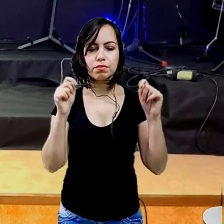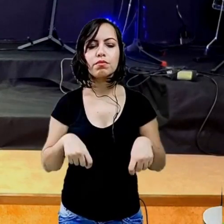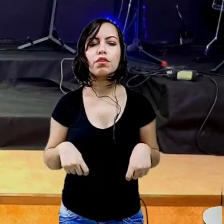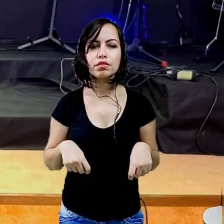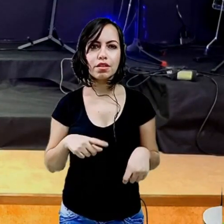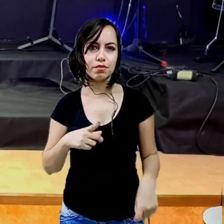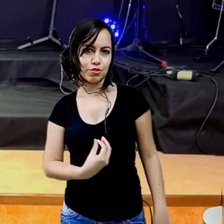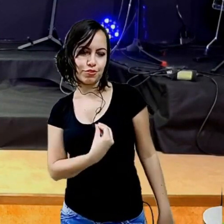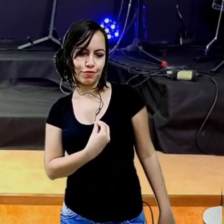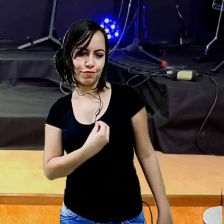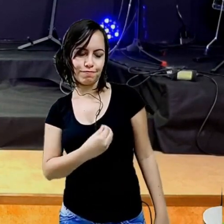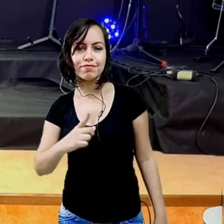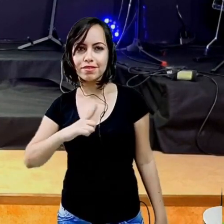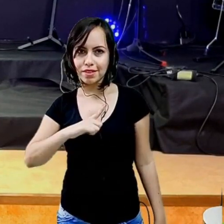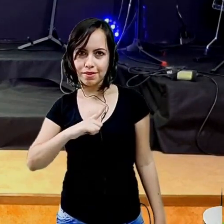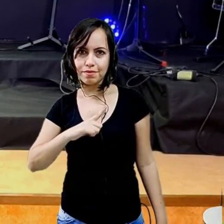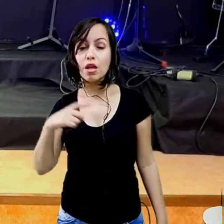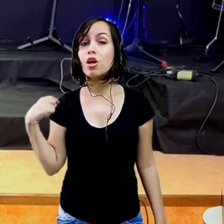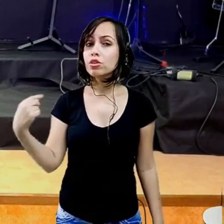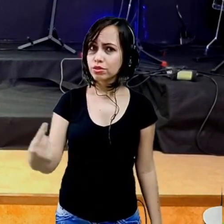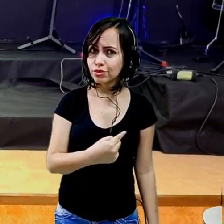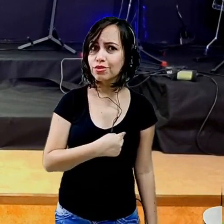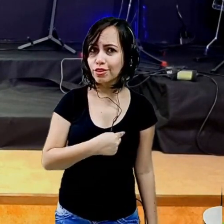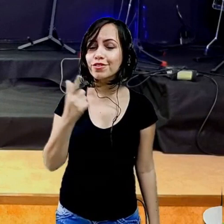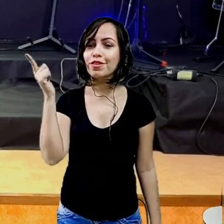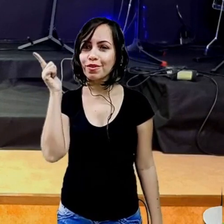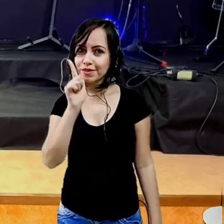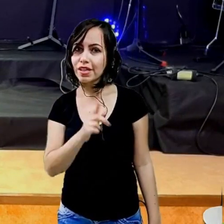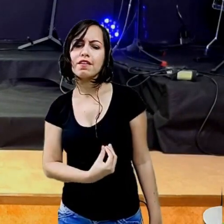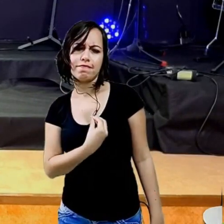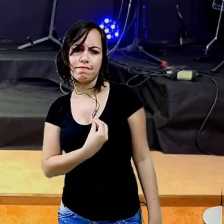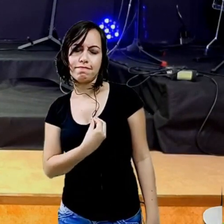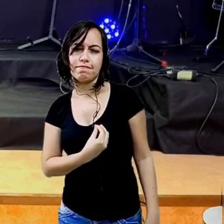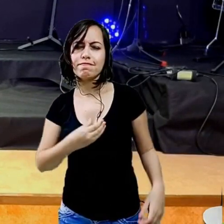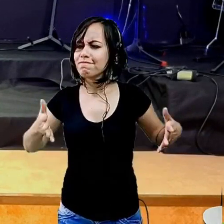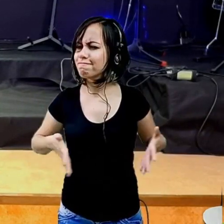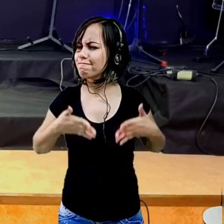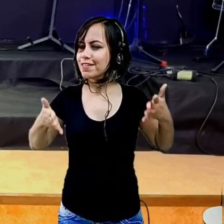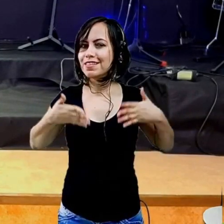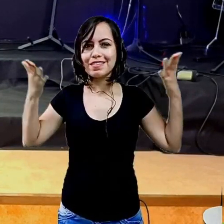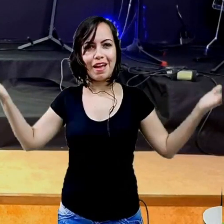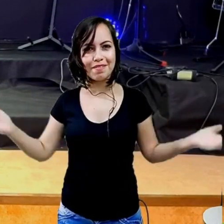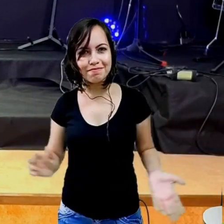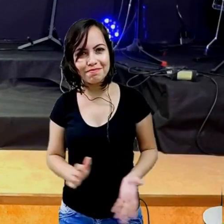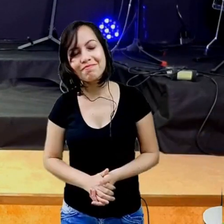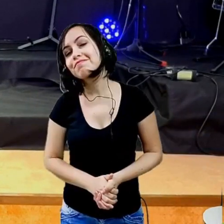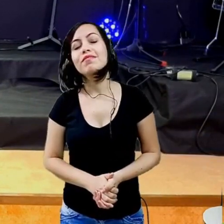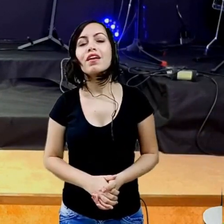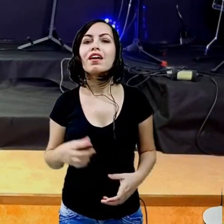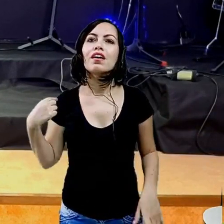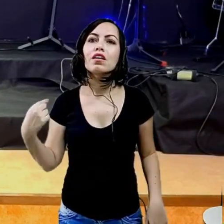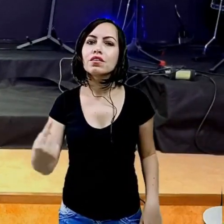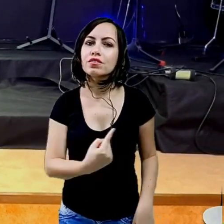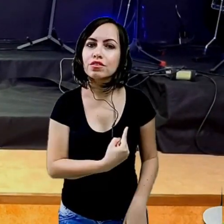obteremos vida eterna. Nós obteremos vida em abundância. Nós